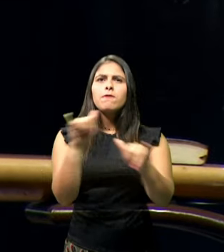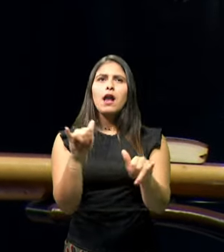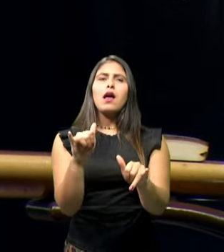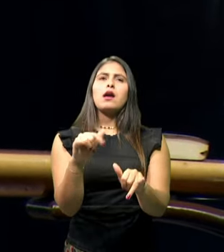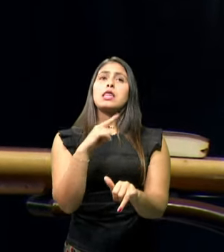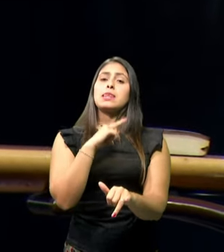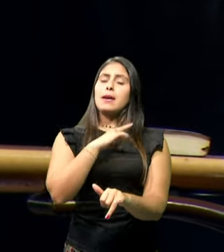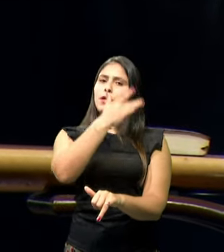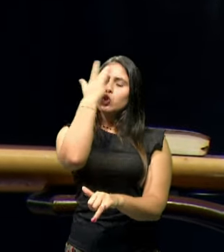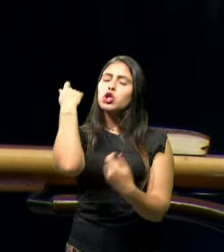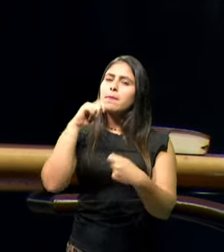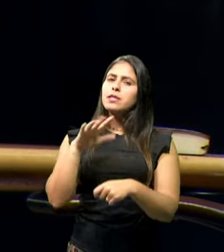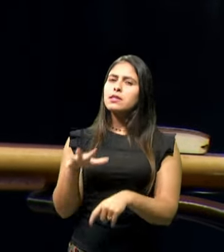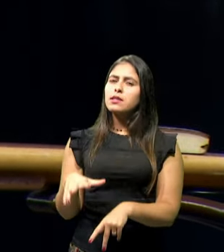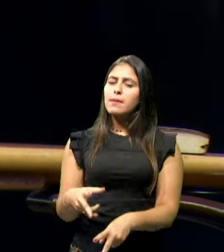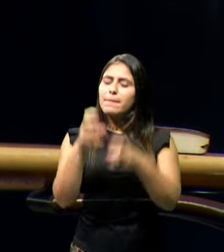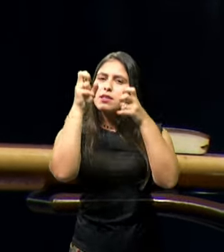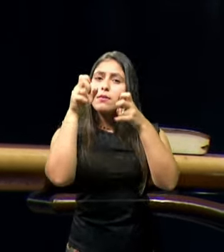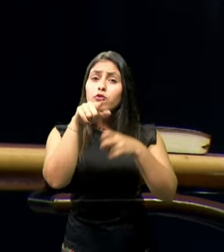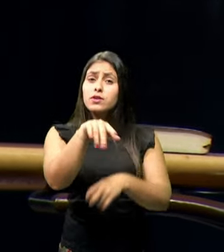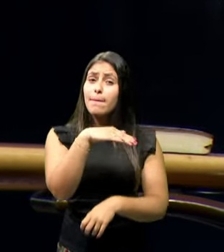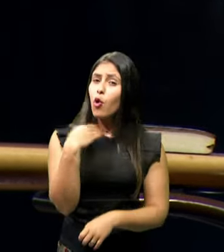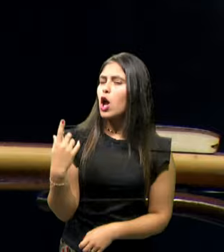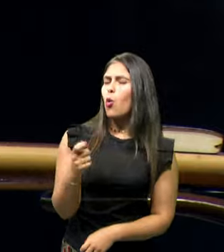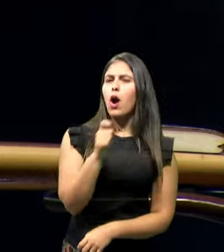Alguém aqui precisa ouvir isso. Sabe que tu ainda não morreu?